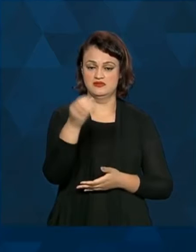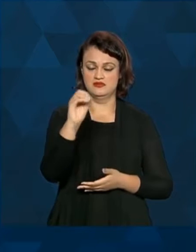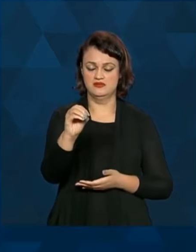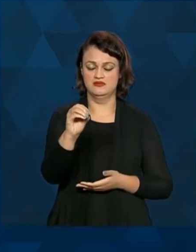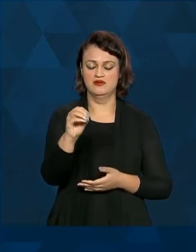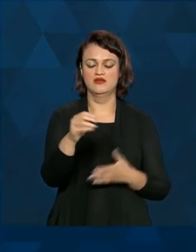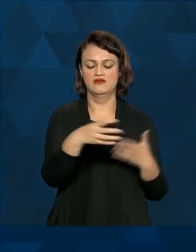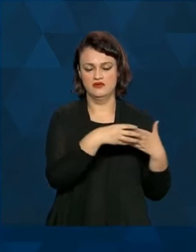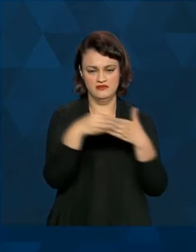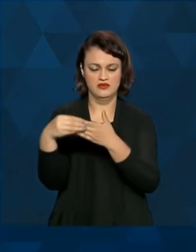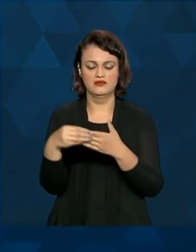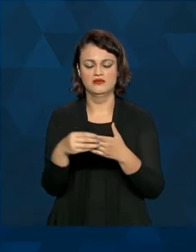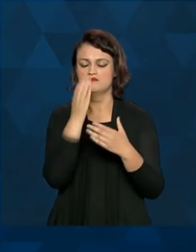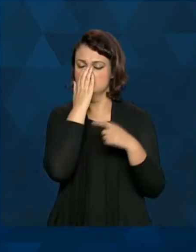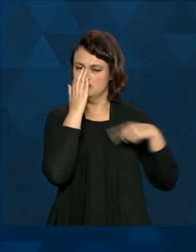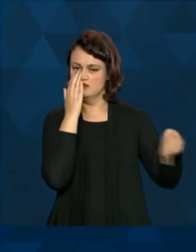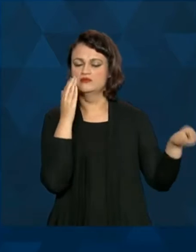pulmonares,